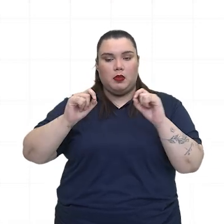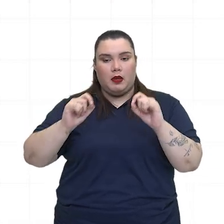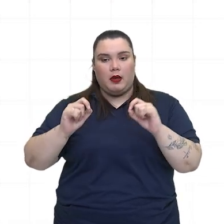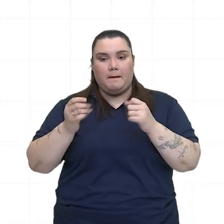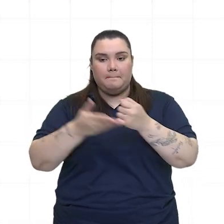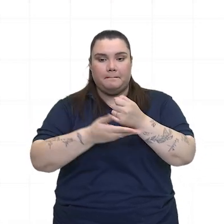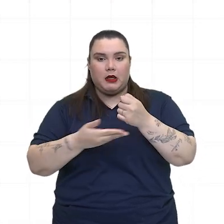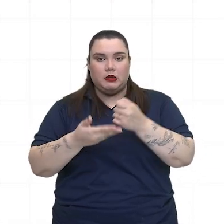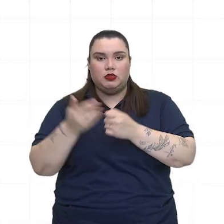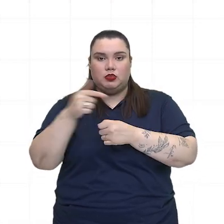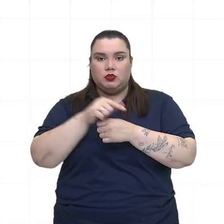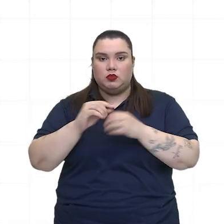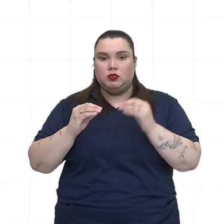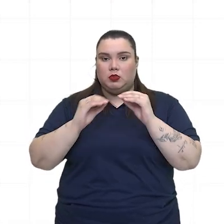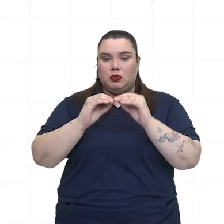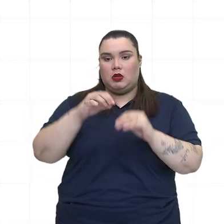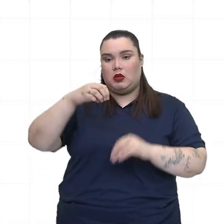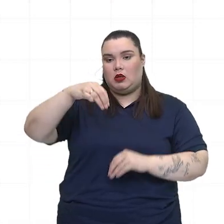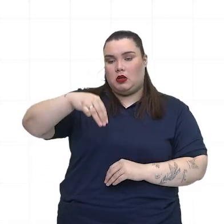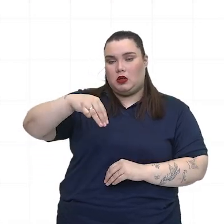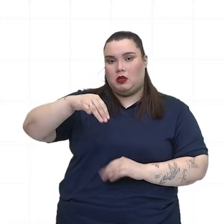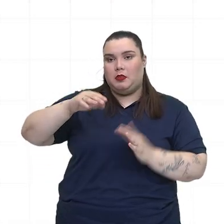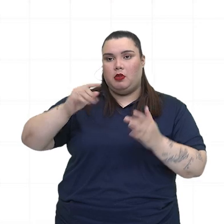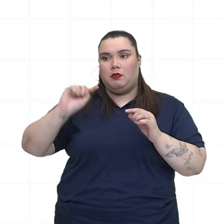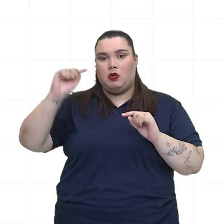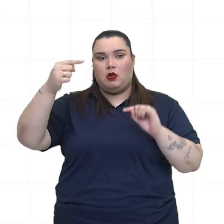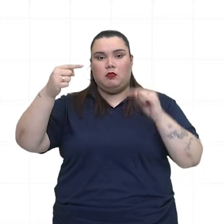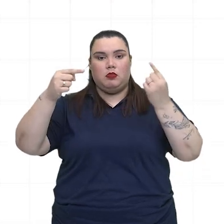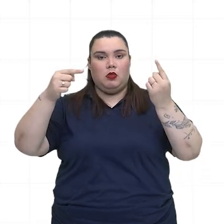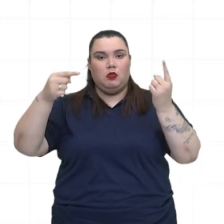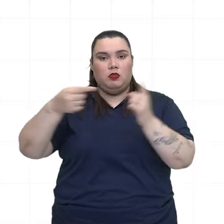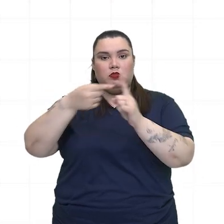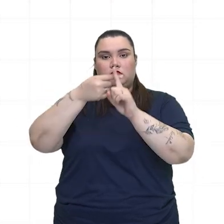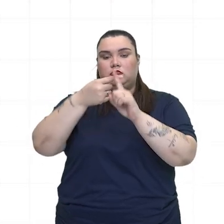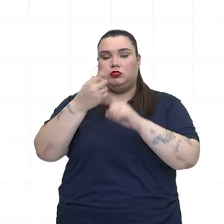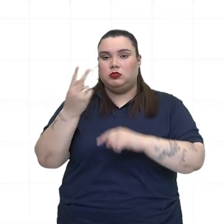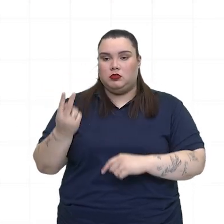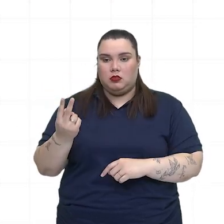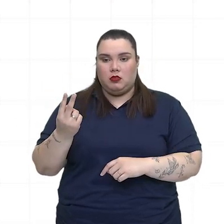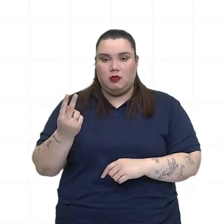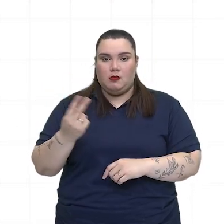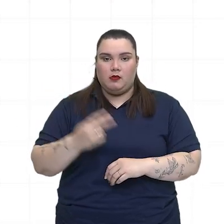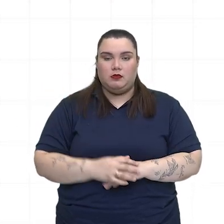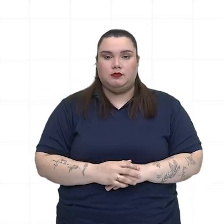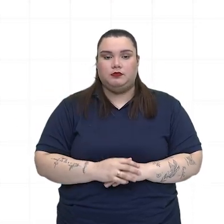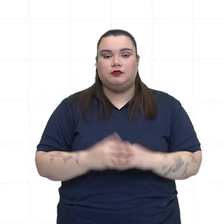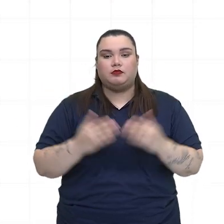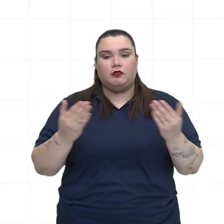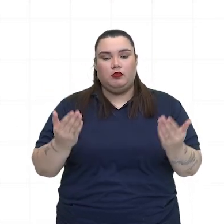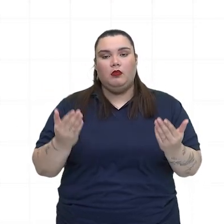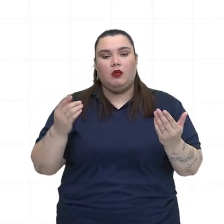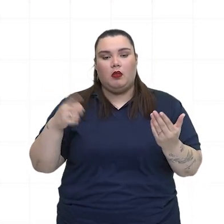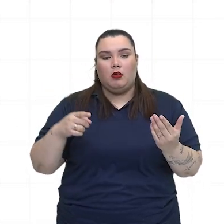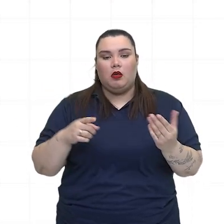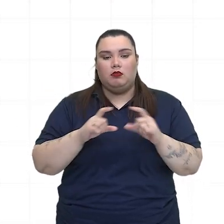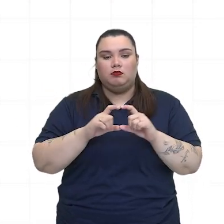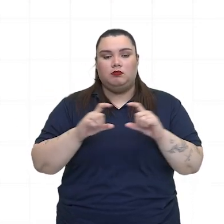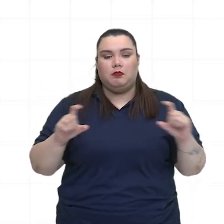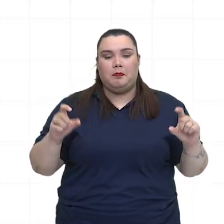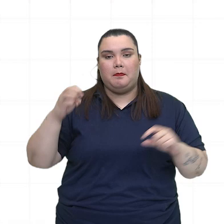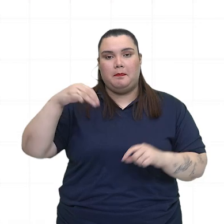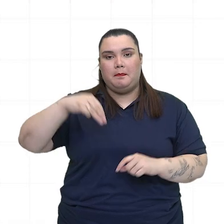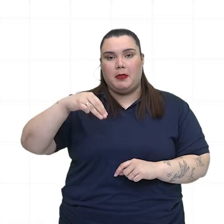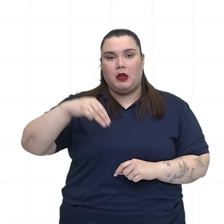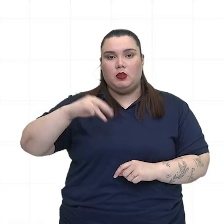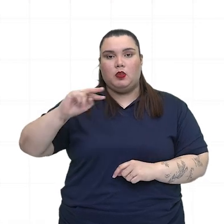a base, que é m, e somamos os expoentes. 1 mais 1, 2. E lemos, né,